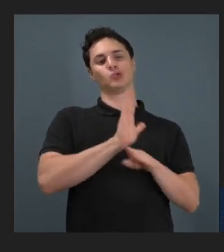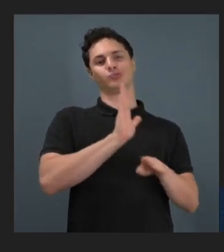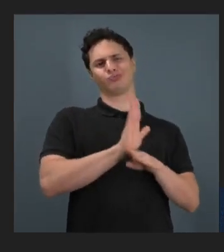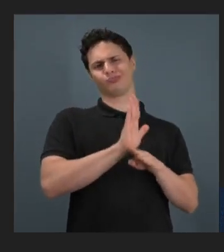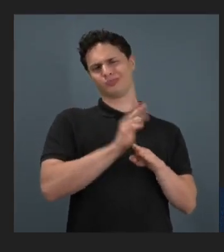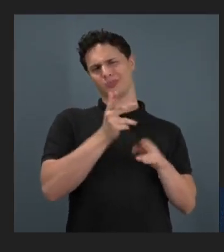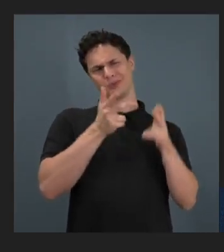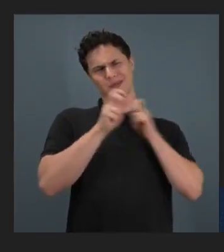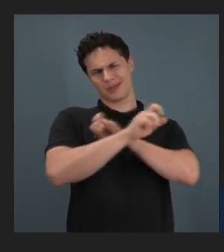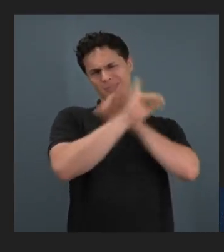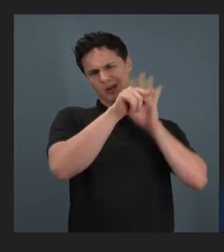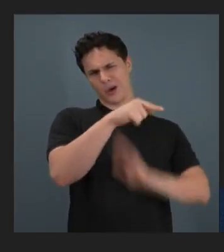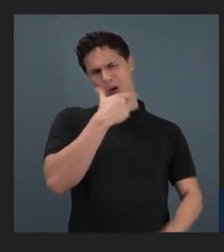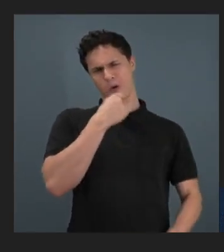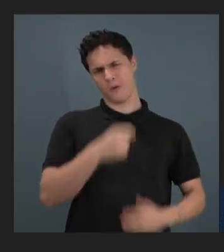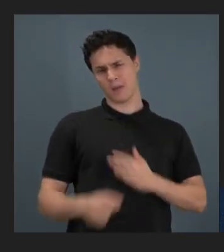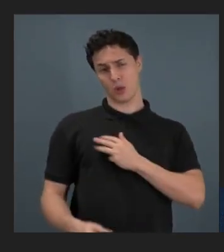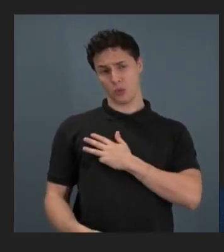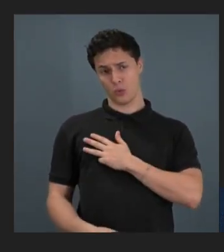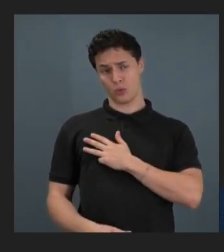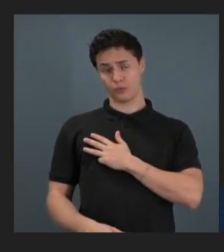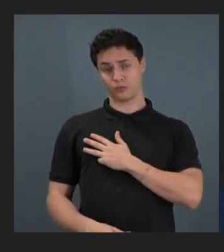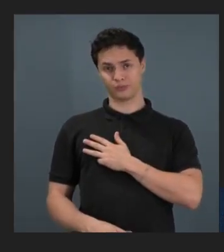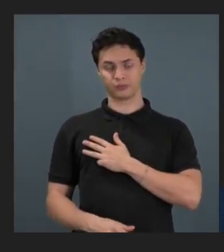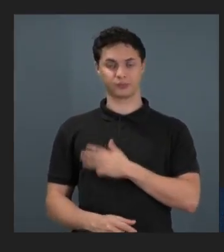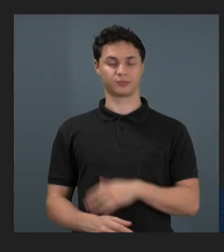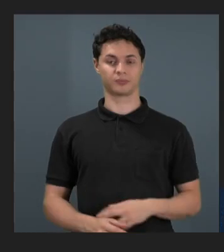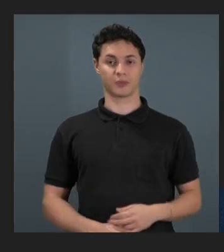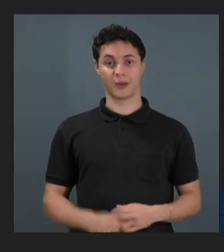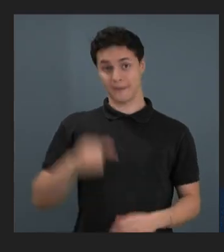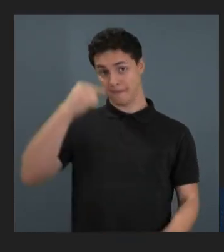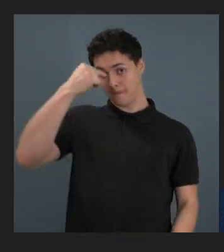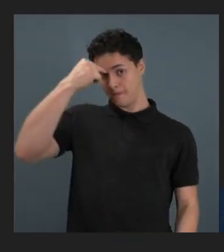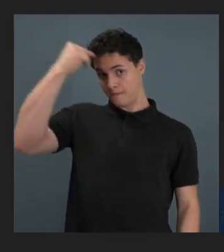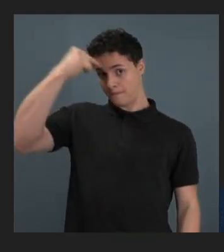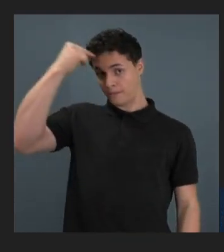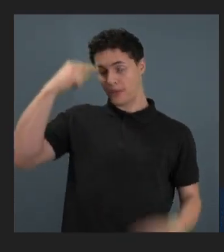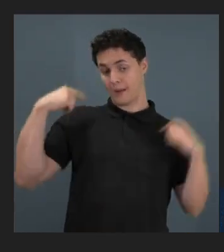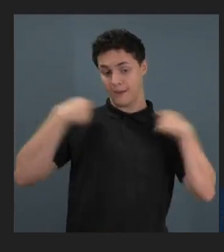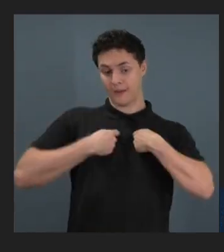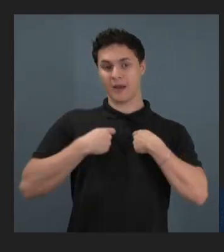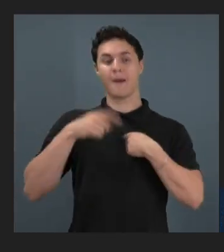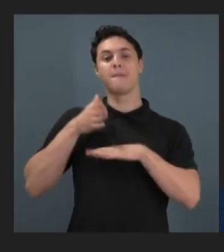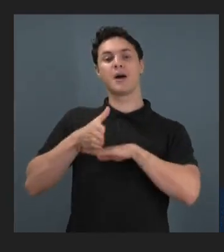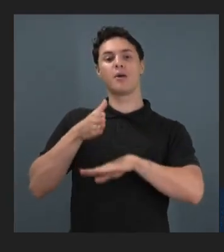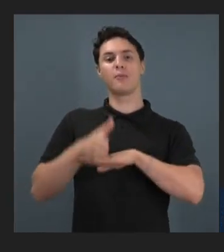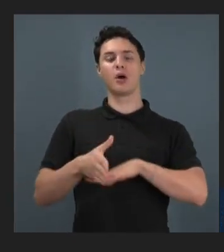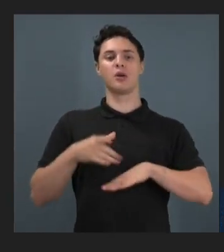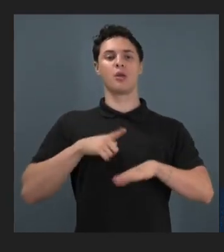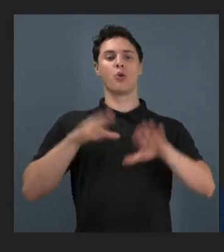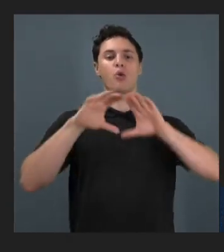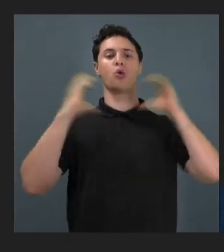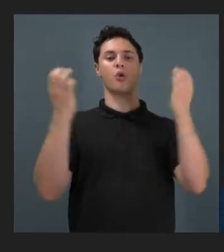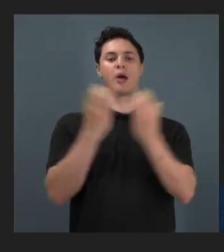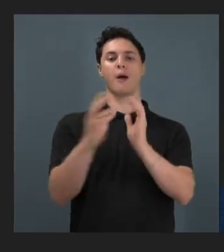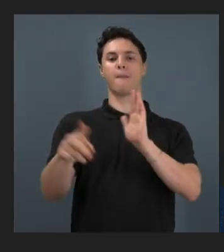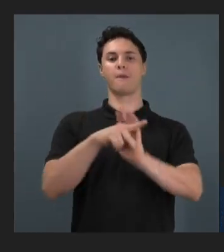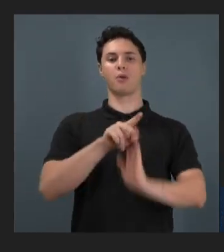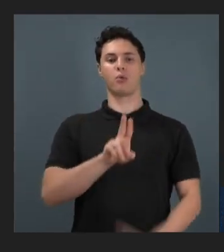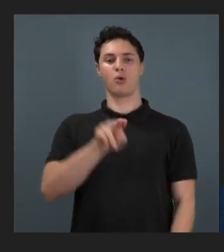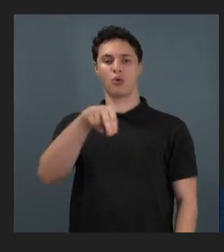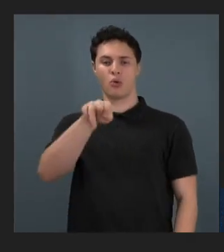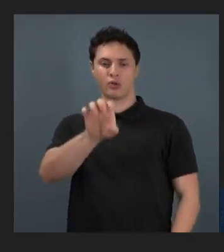a candidatura de Lula, Barroso participa de um congresso da UNE, União Nacional dos